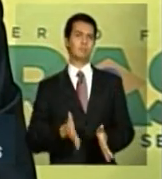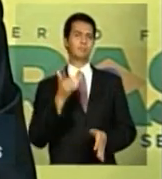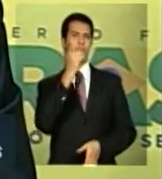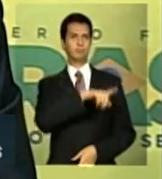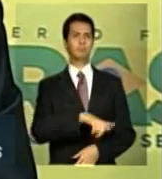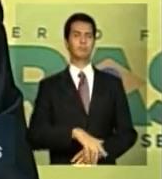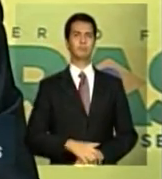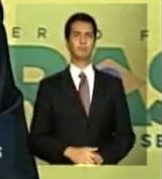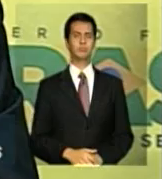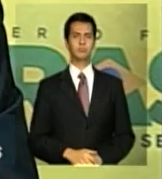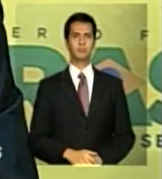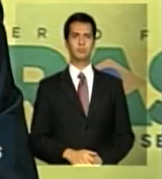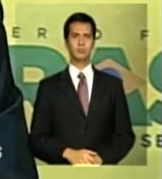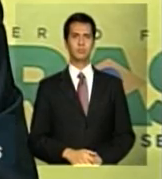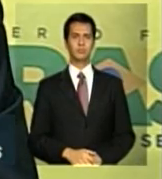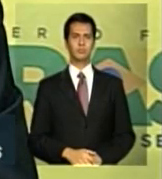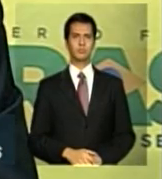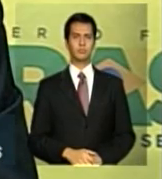E